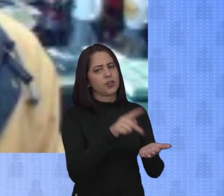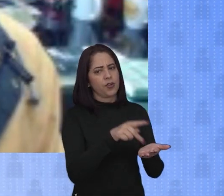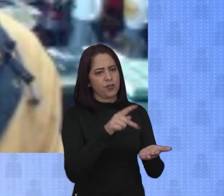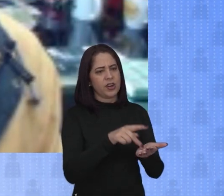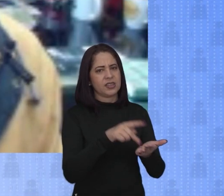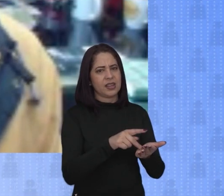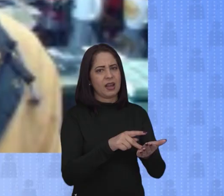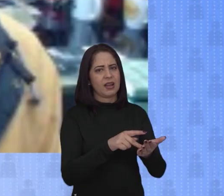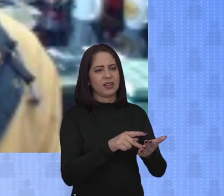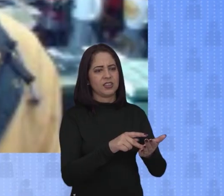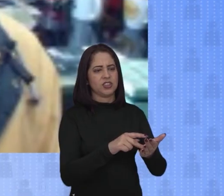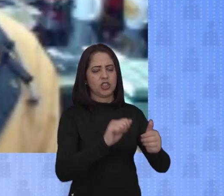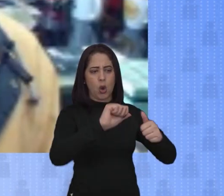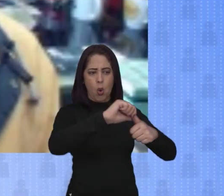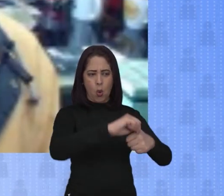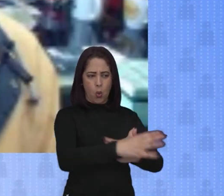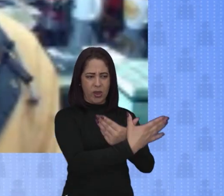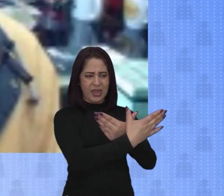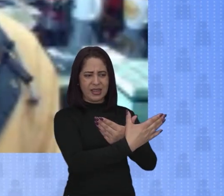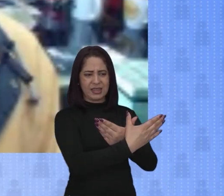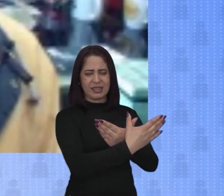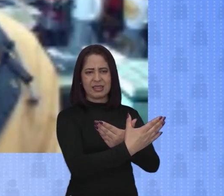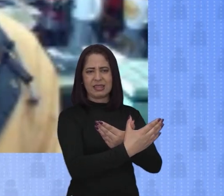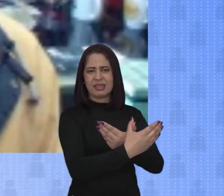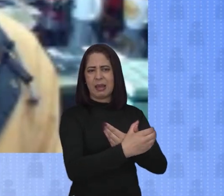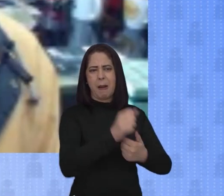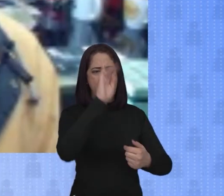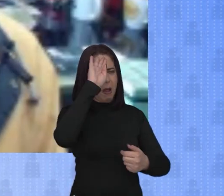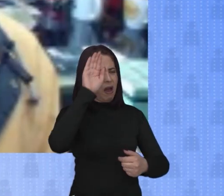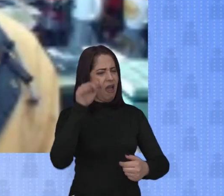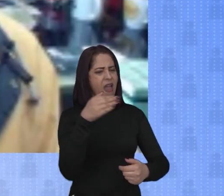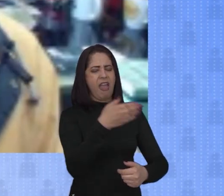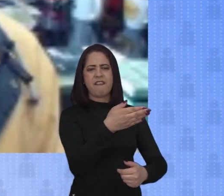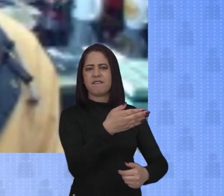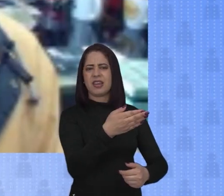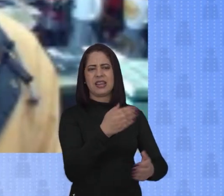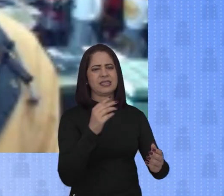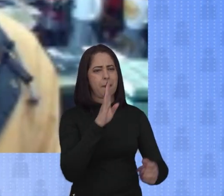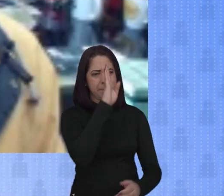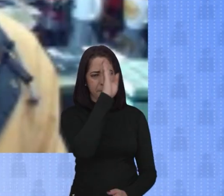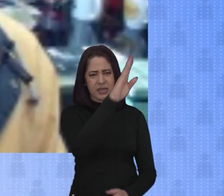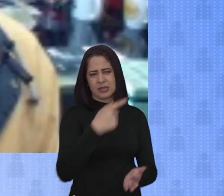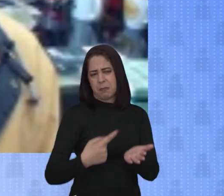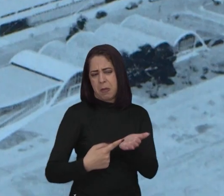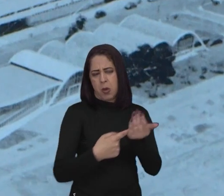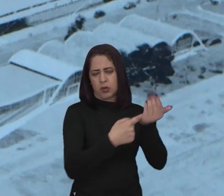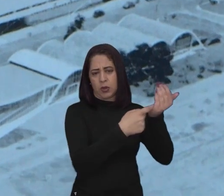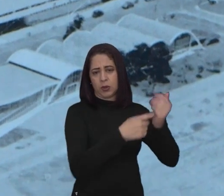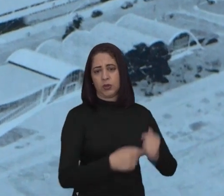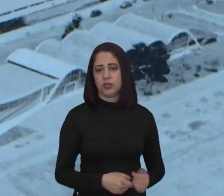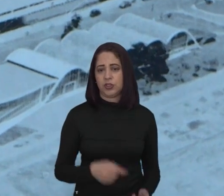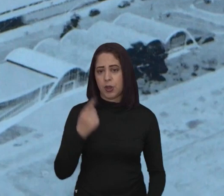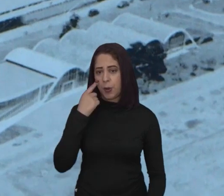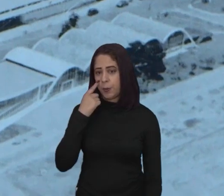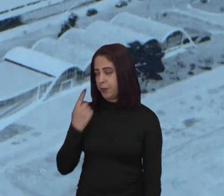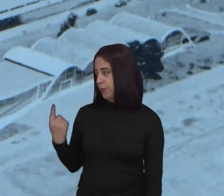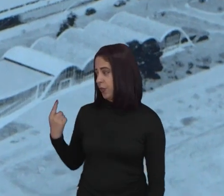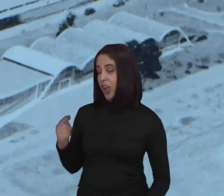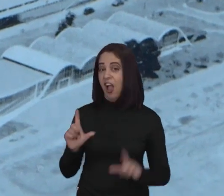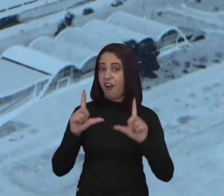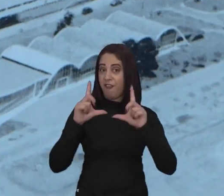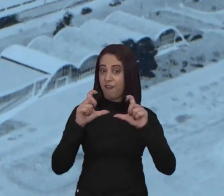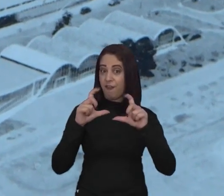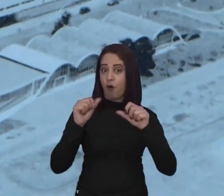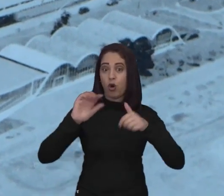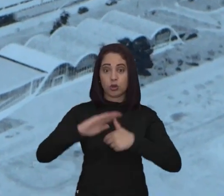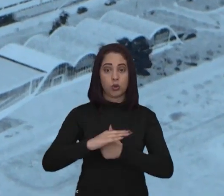o maior centro, o mais desenvolvido centro de produção de conhecimento tecnológico do Brasil. Esses registros mostram o